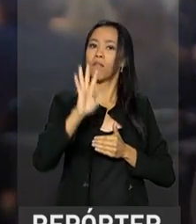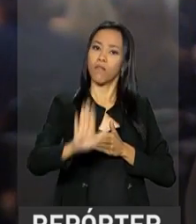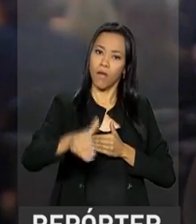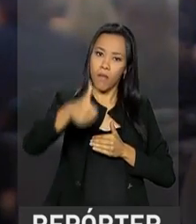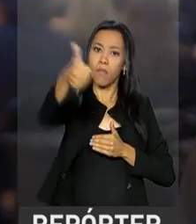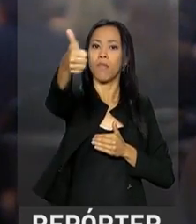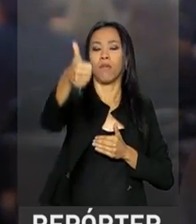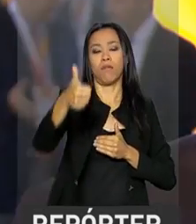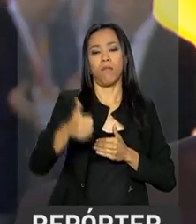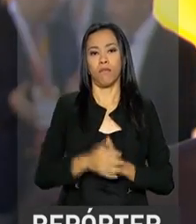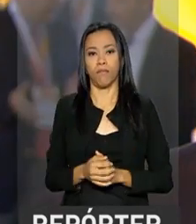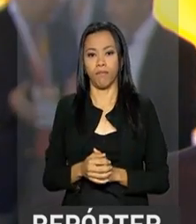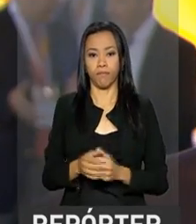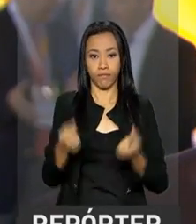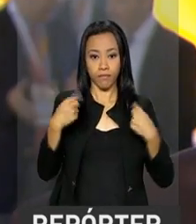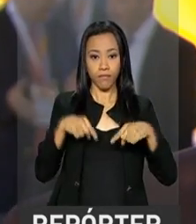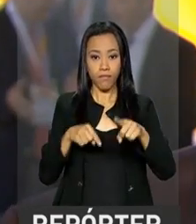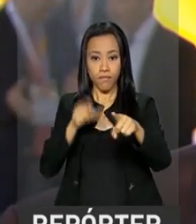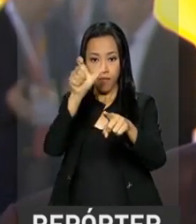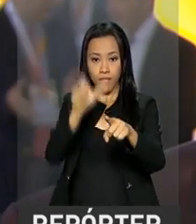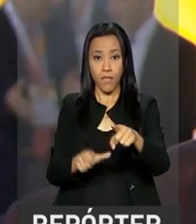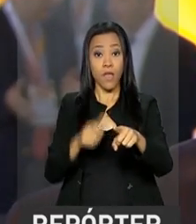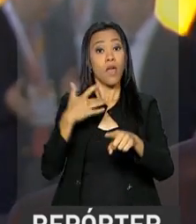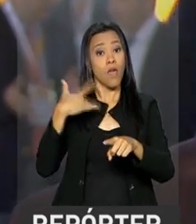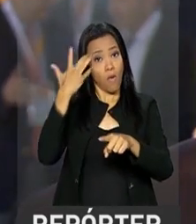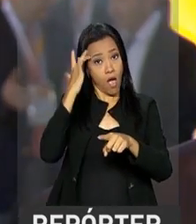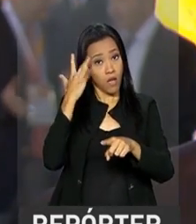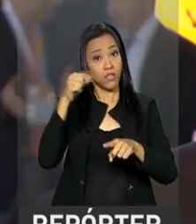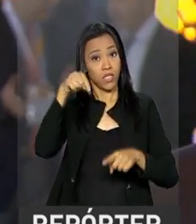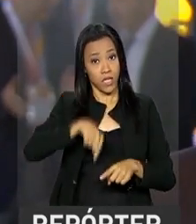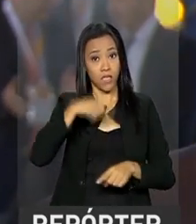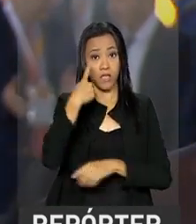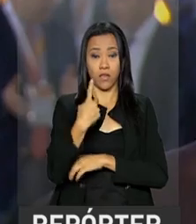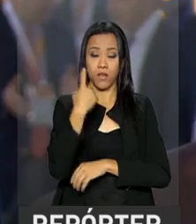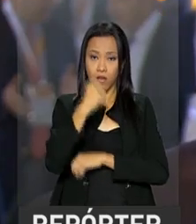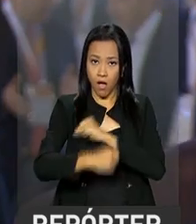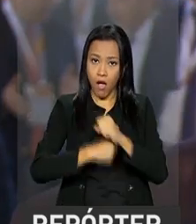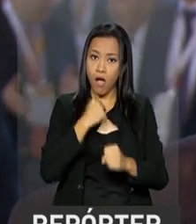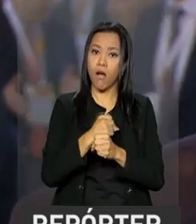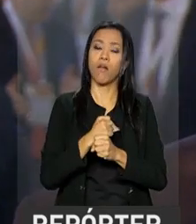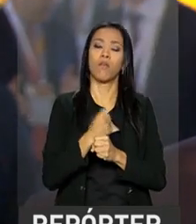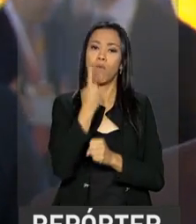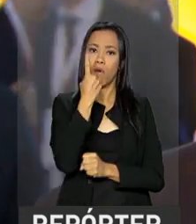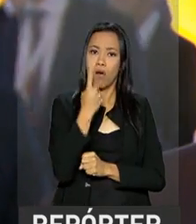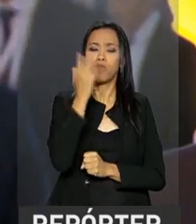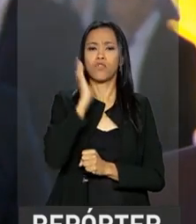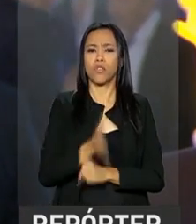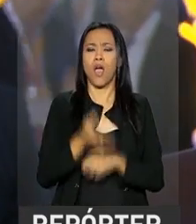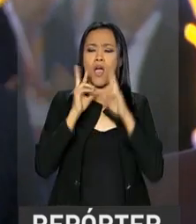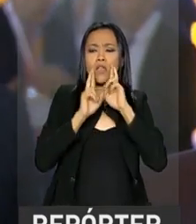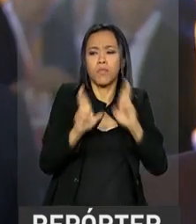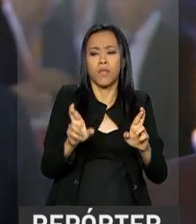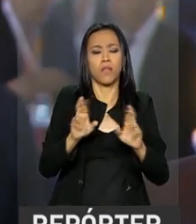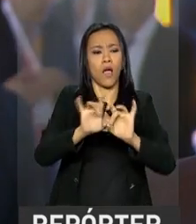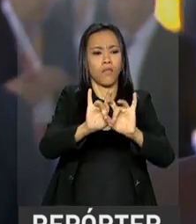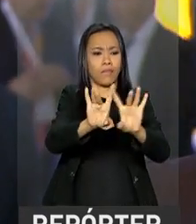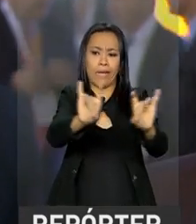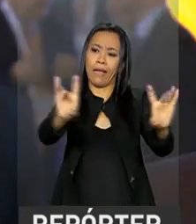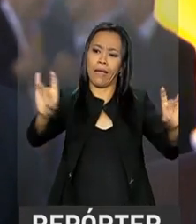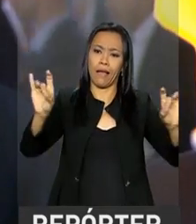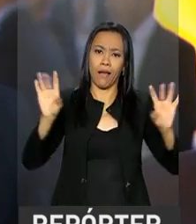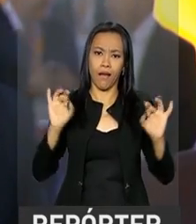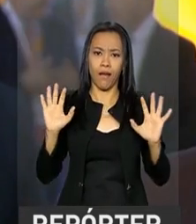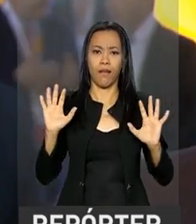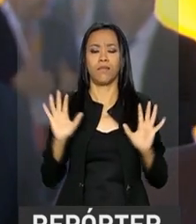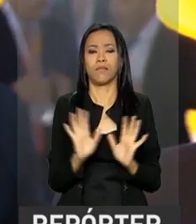elétrico só tem a avançar. Eu acho que nesse primeiro ano nós conseguimos reinstitucionalizar o setor, respeitando as competências de cada